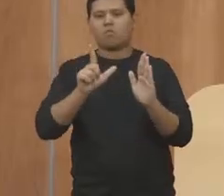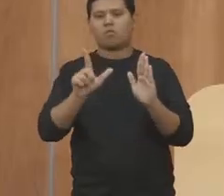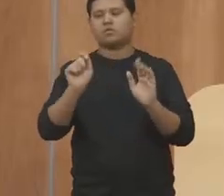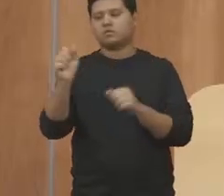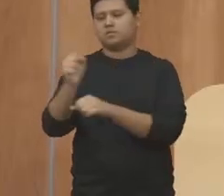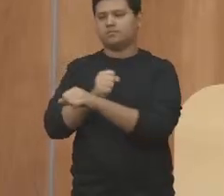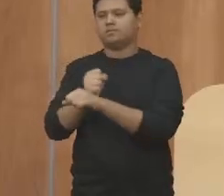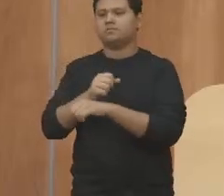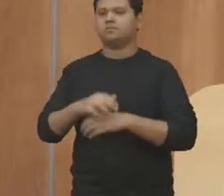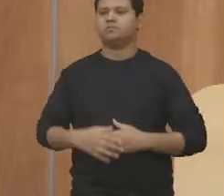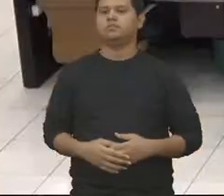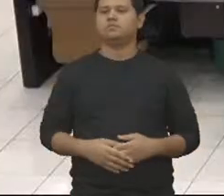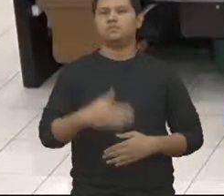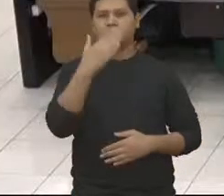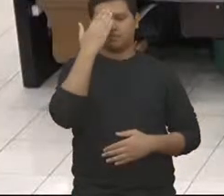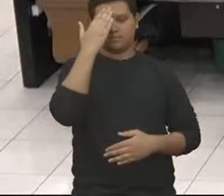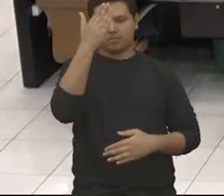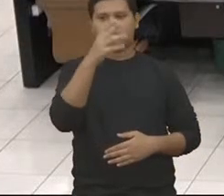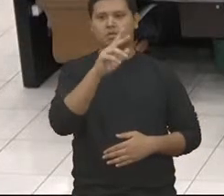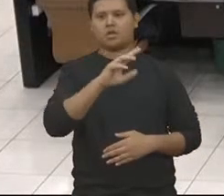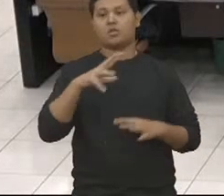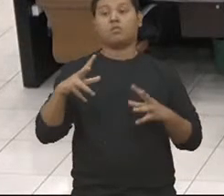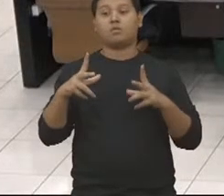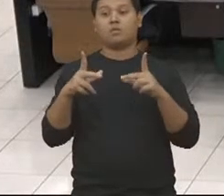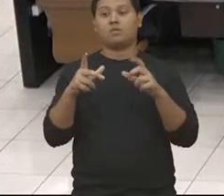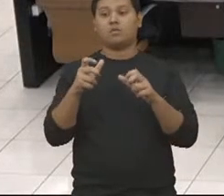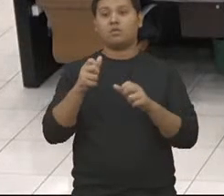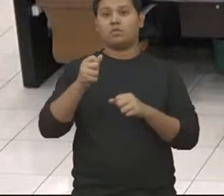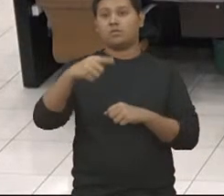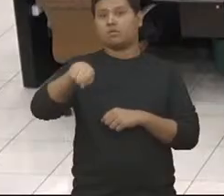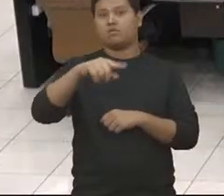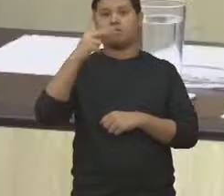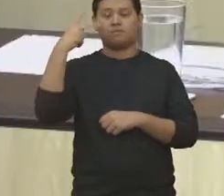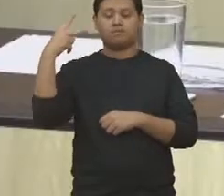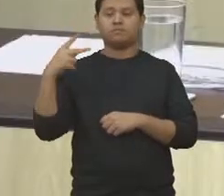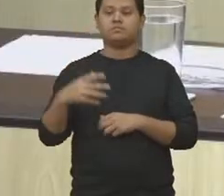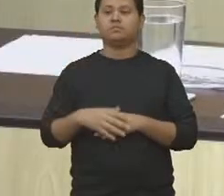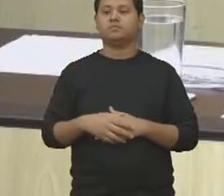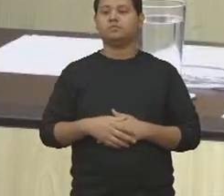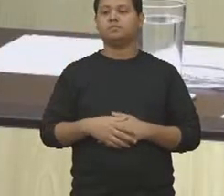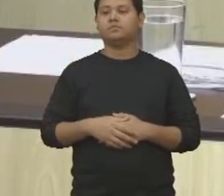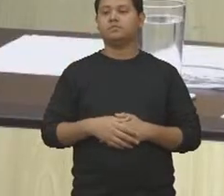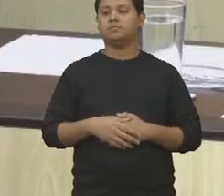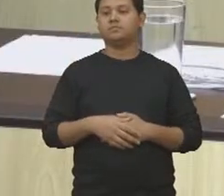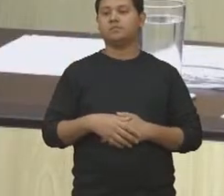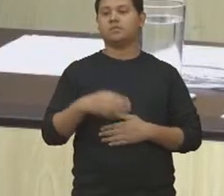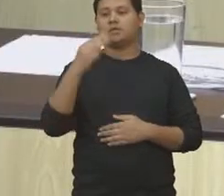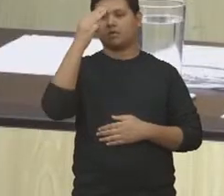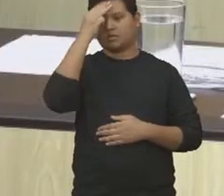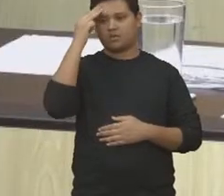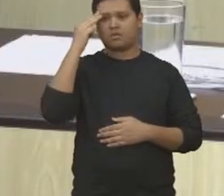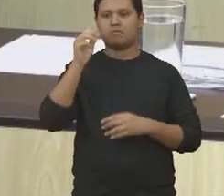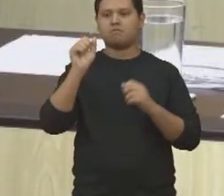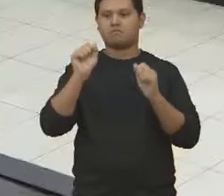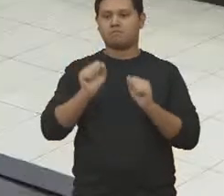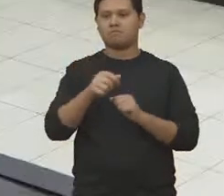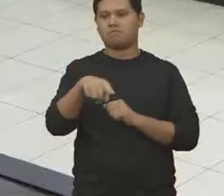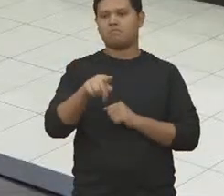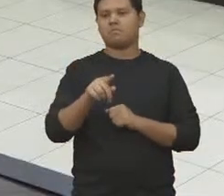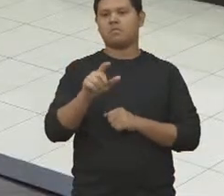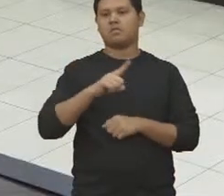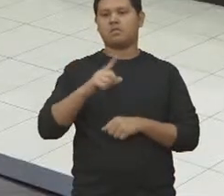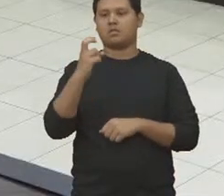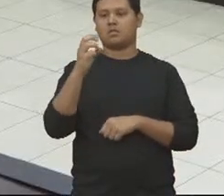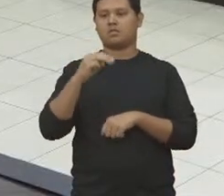obra. Obrigado, Guilherme. Obrigado a todos os vereadores. Vereadora Maria Amélia, fique à vontade. A senhora tem